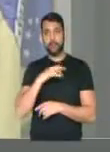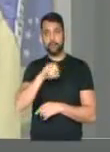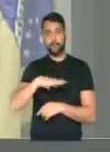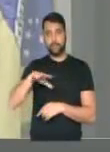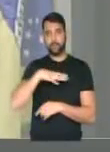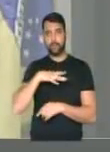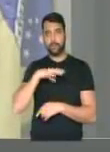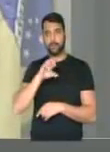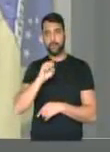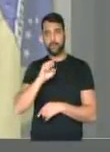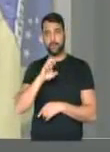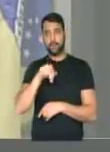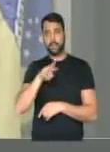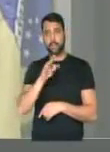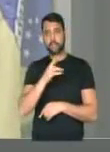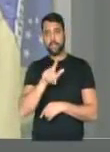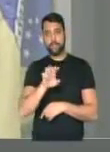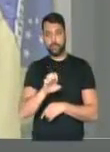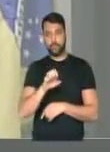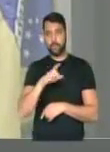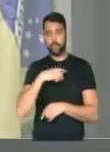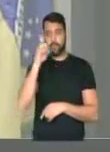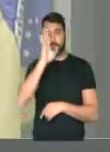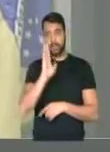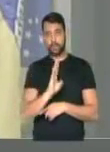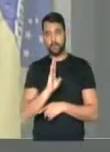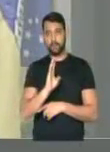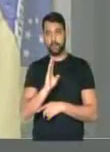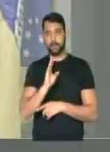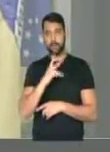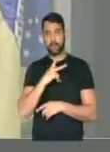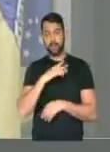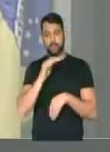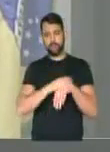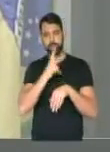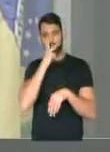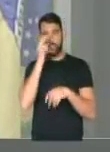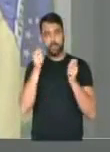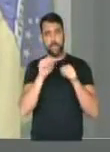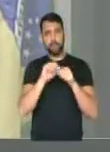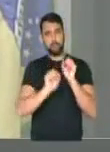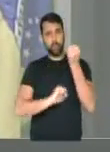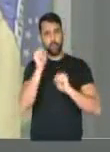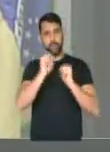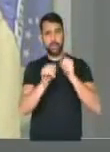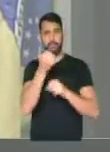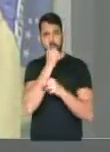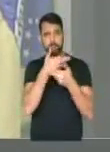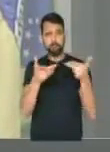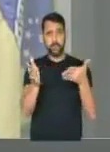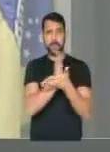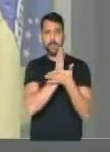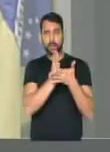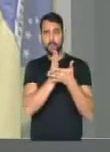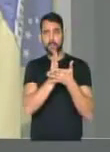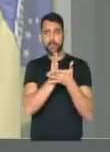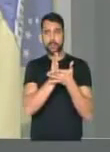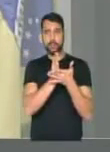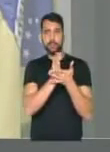setor sucroenergético. O Brasil é autossuficiente. Nós temos